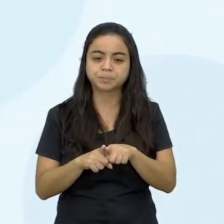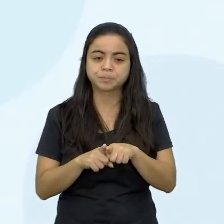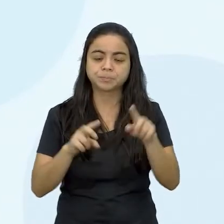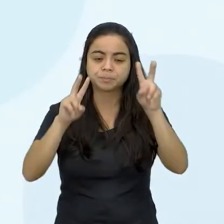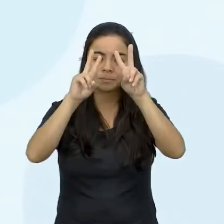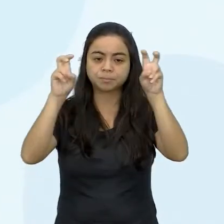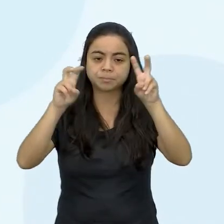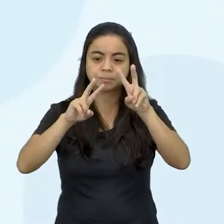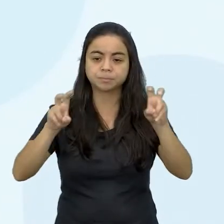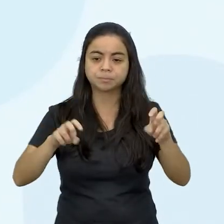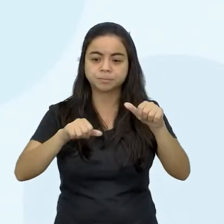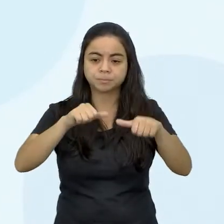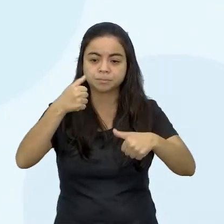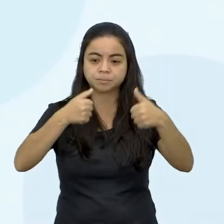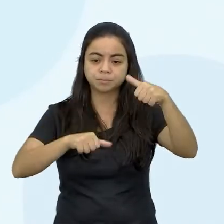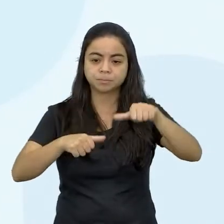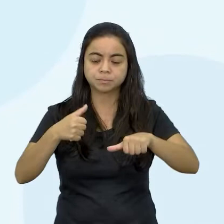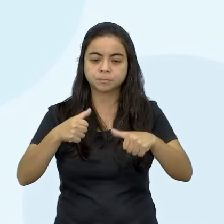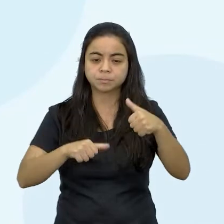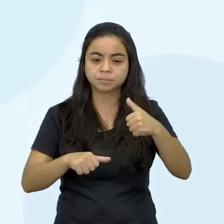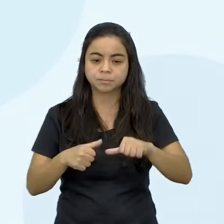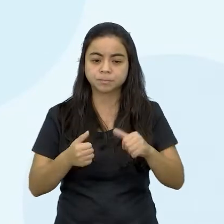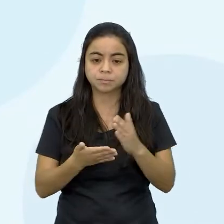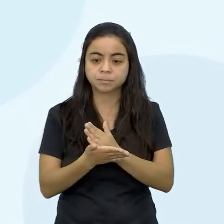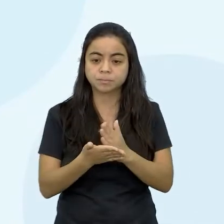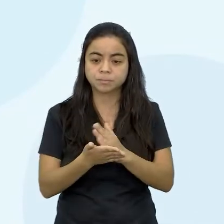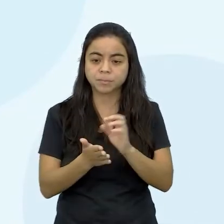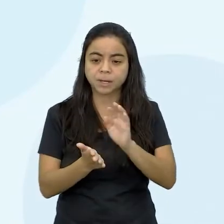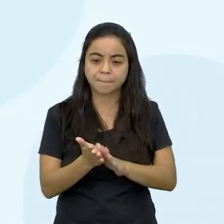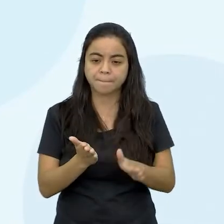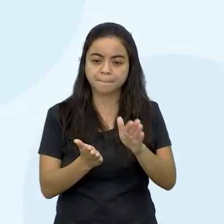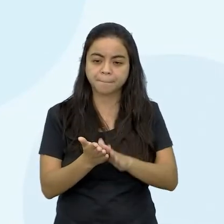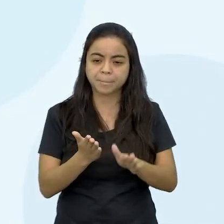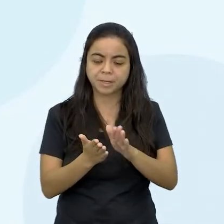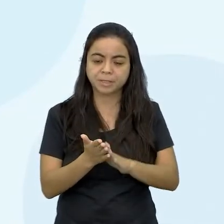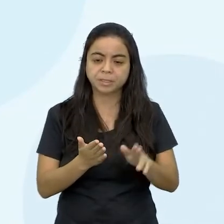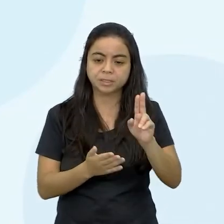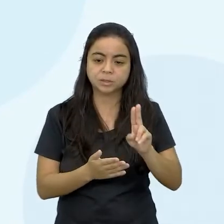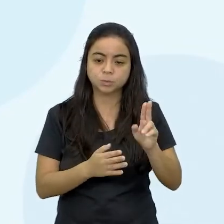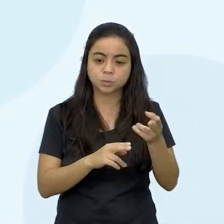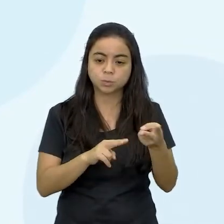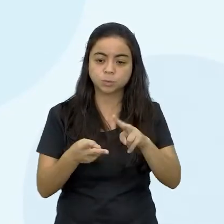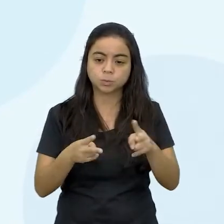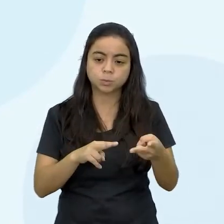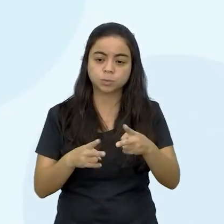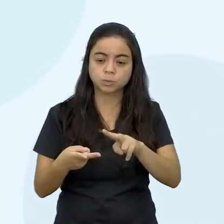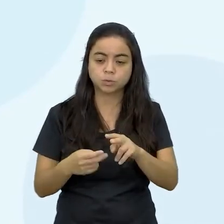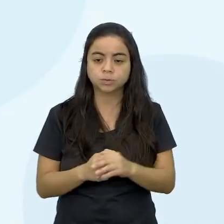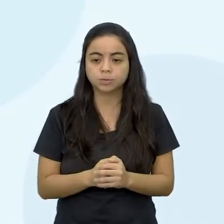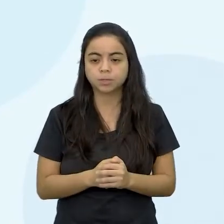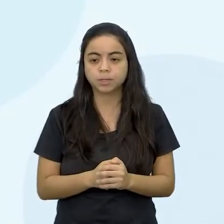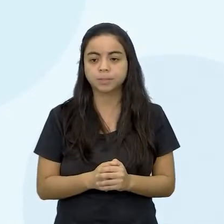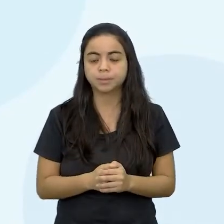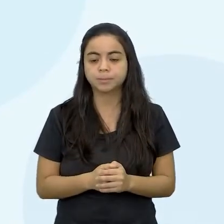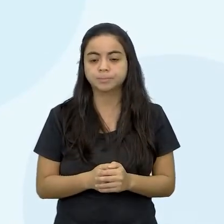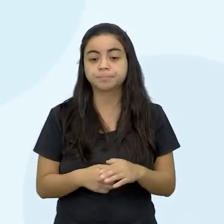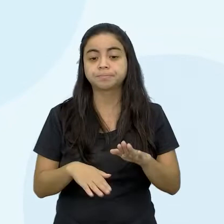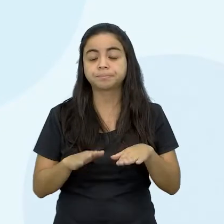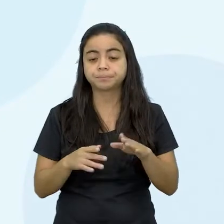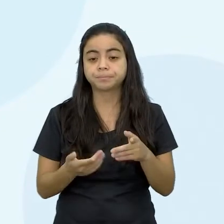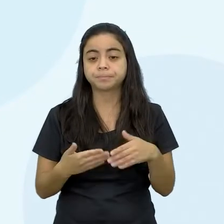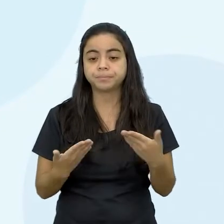algumas temáticas algumas temáticas algumas perdas que ocorrem na energia encontra no seu curso e tudo mais e